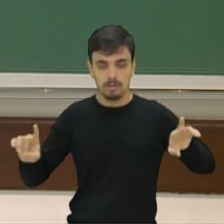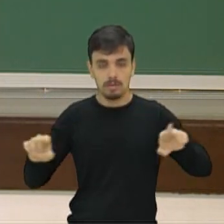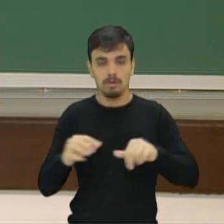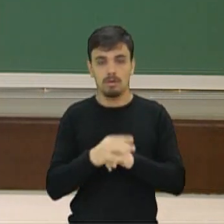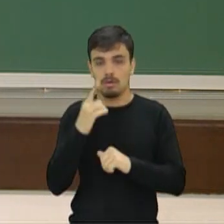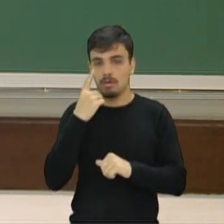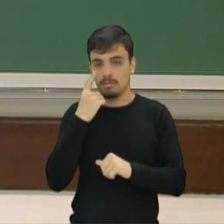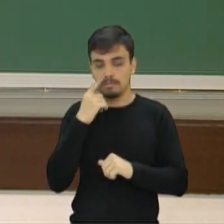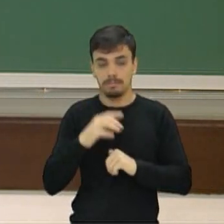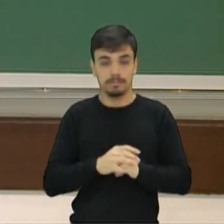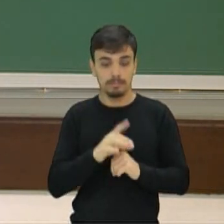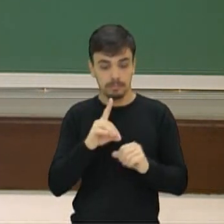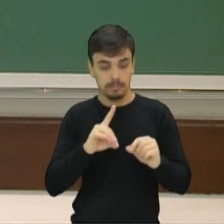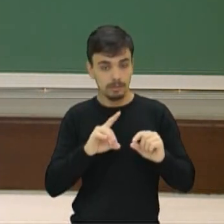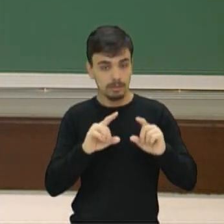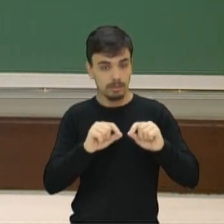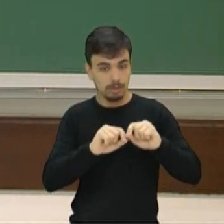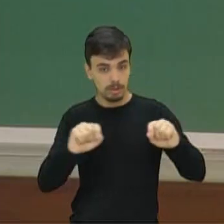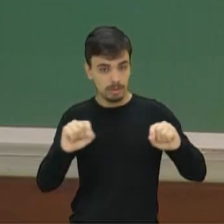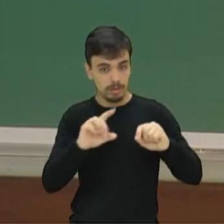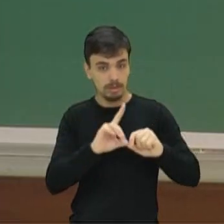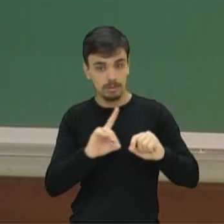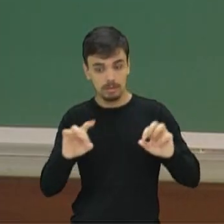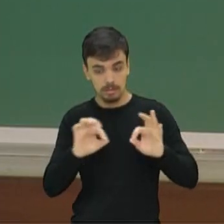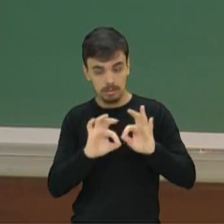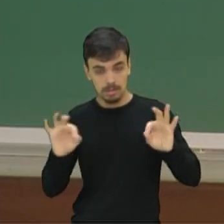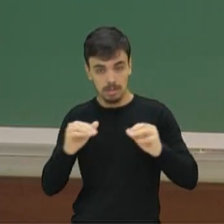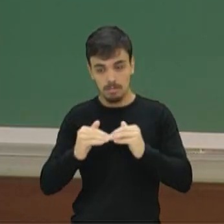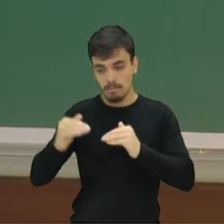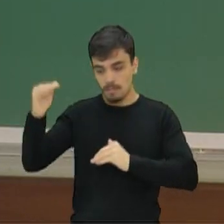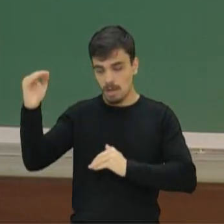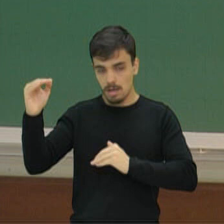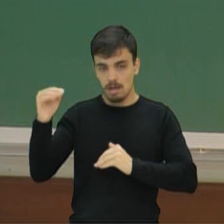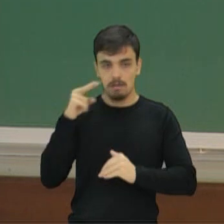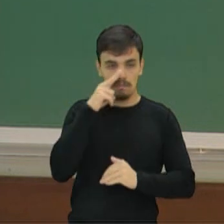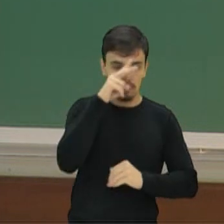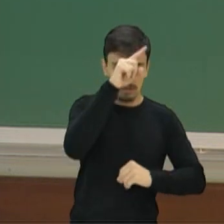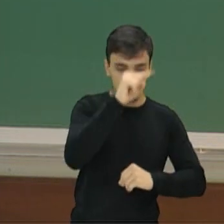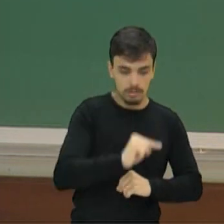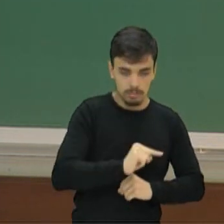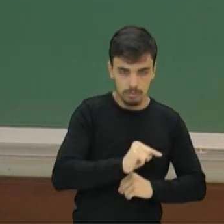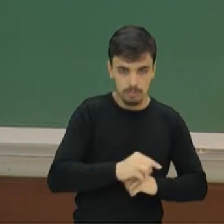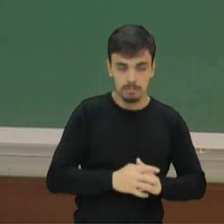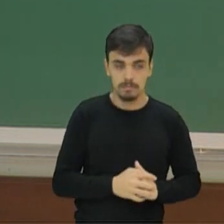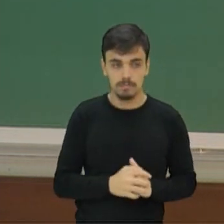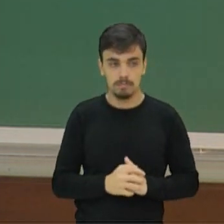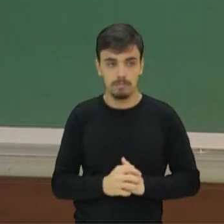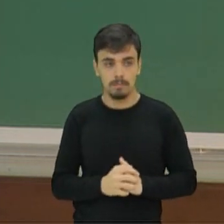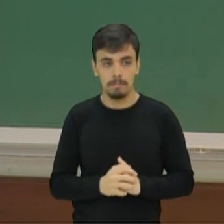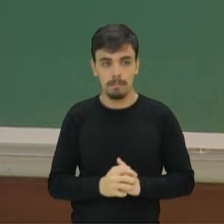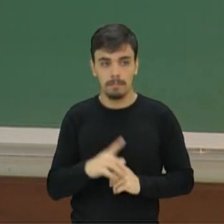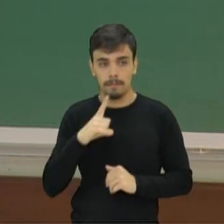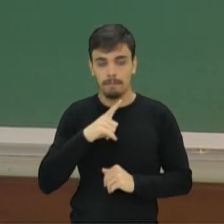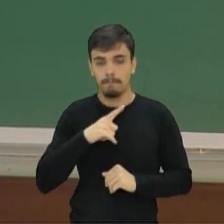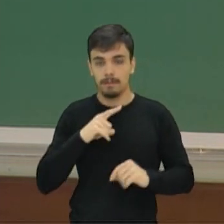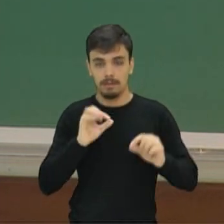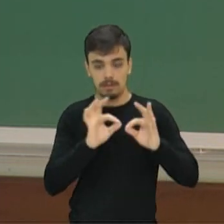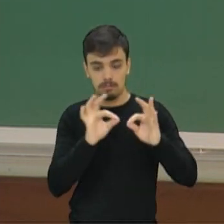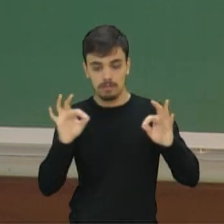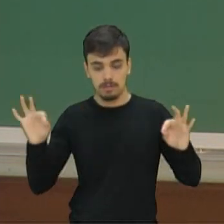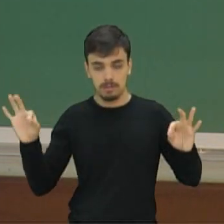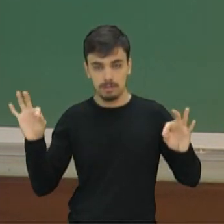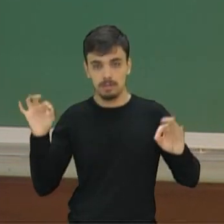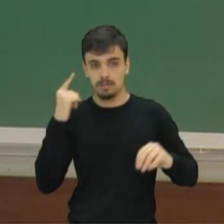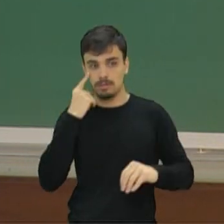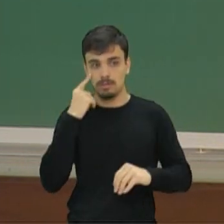aumento a distância, a força diminui. Só que ela não diminui linearmente. Funciona assim, ó. Se eu tenho uma distância D,